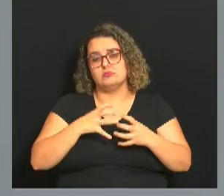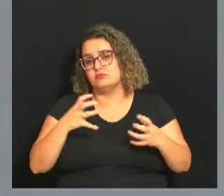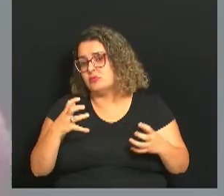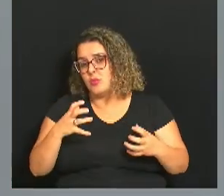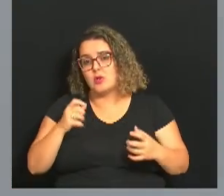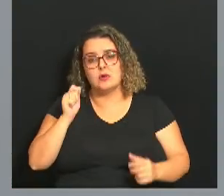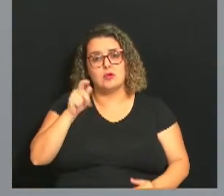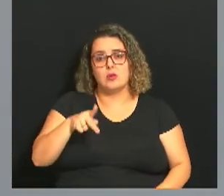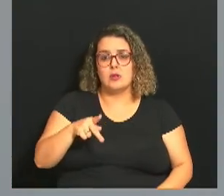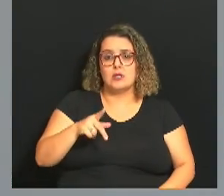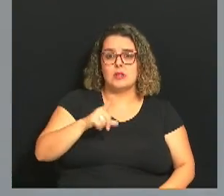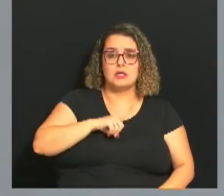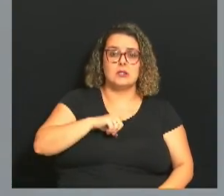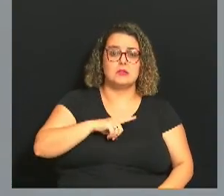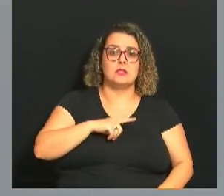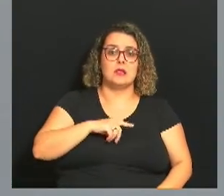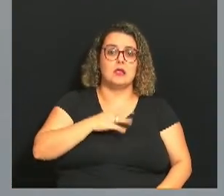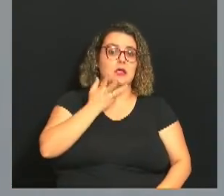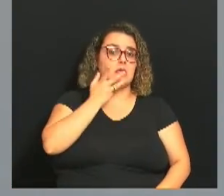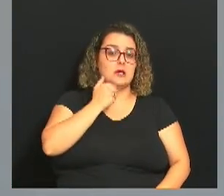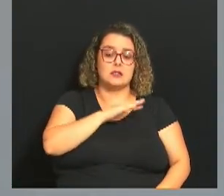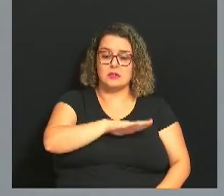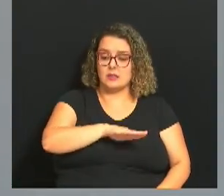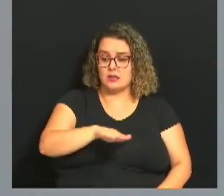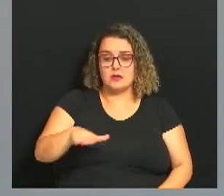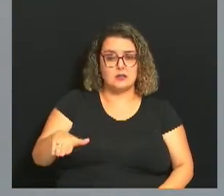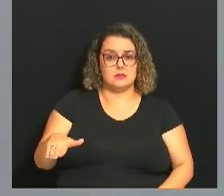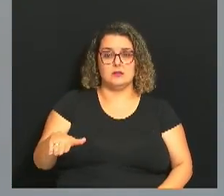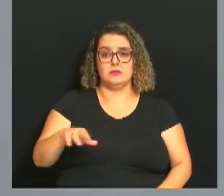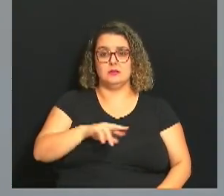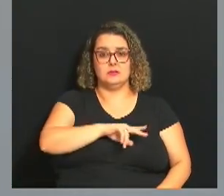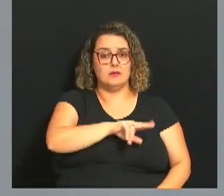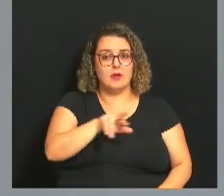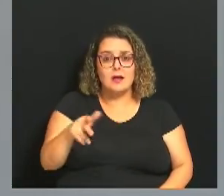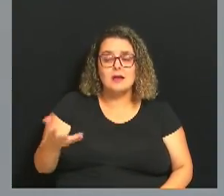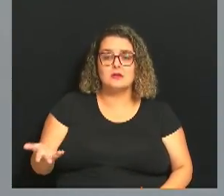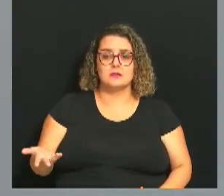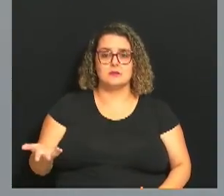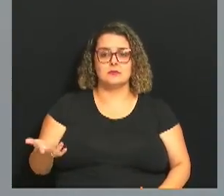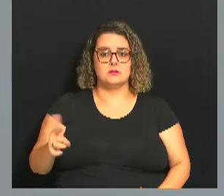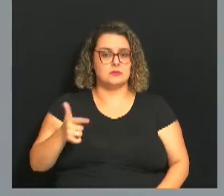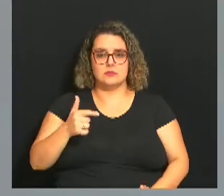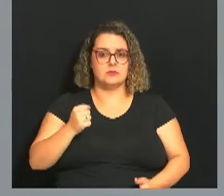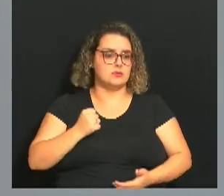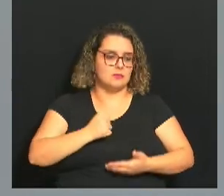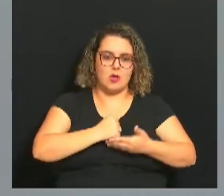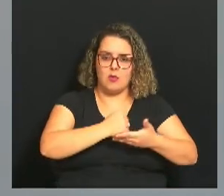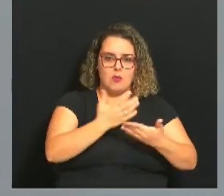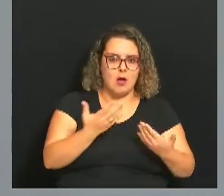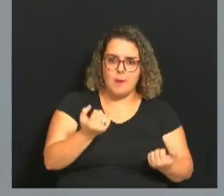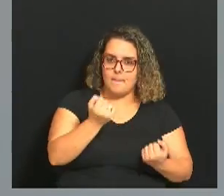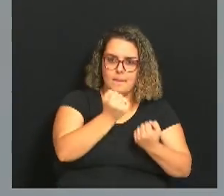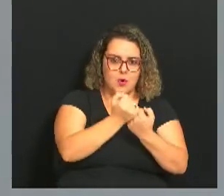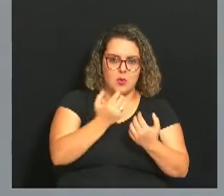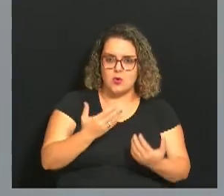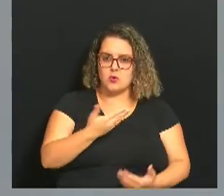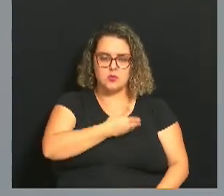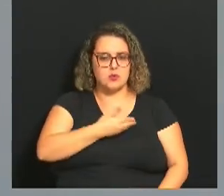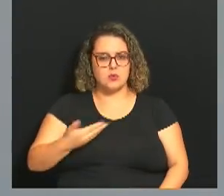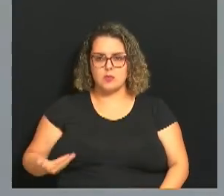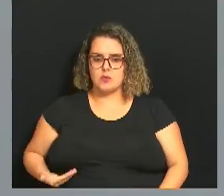criança. Aí, muitas vezes, se não houver um auxílio do poder público, essa família não vai ter um lar novamente. Então, é pensando na